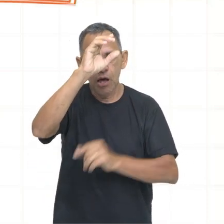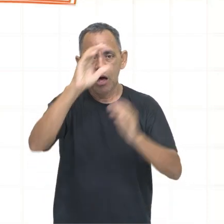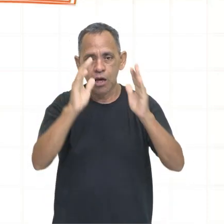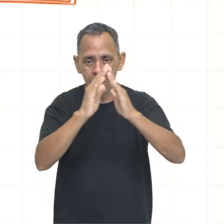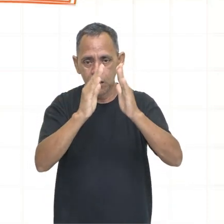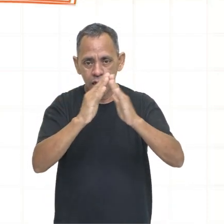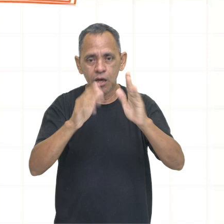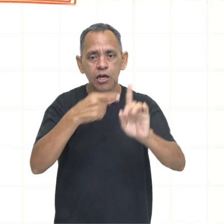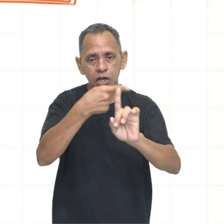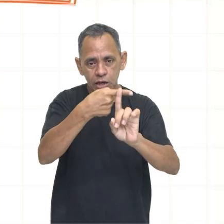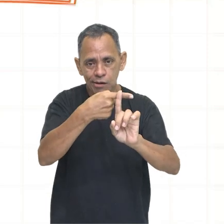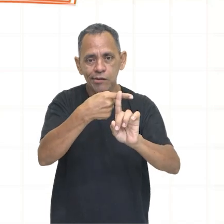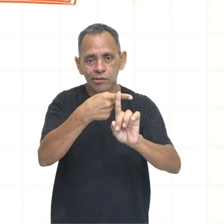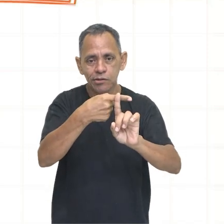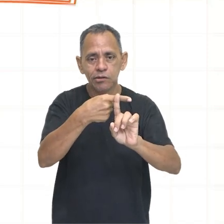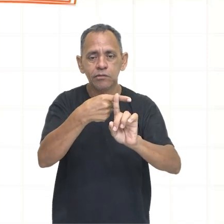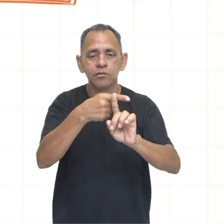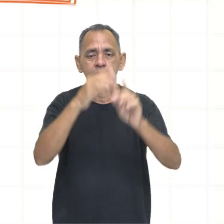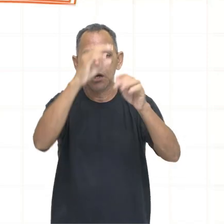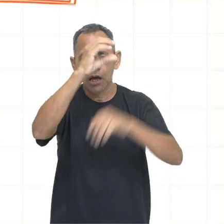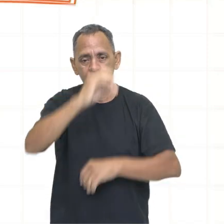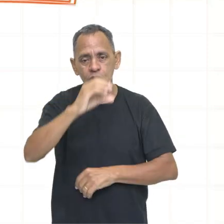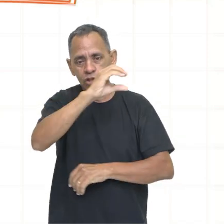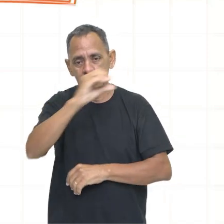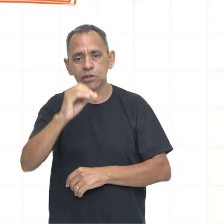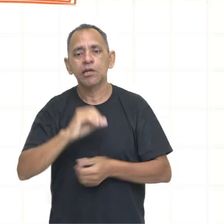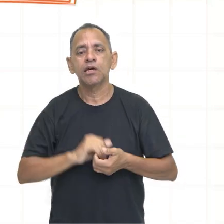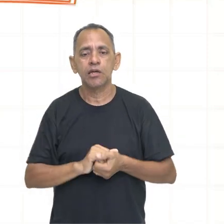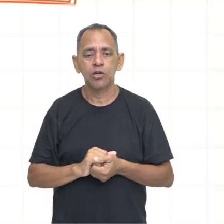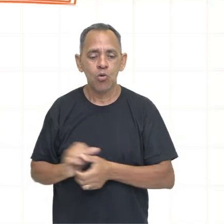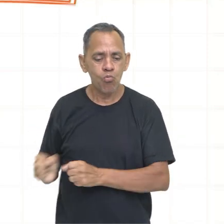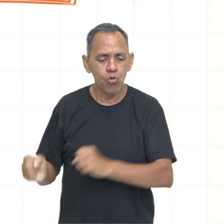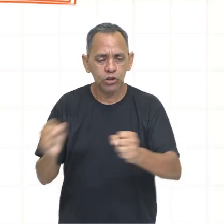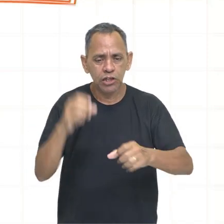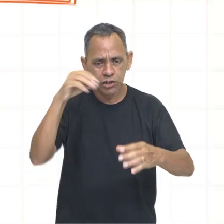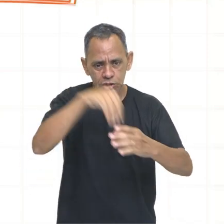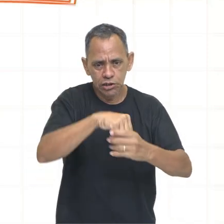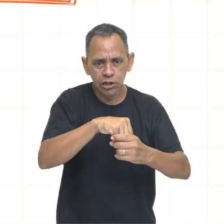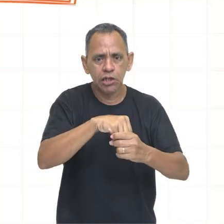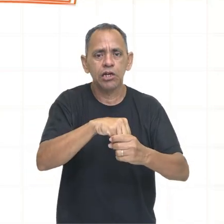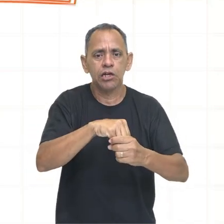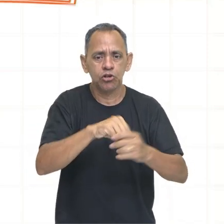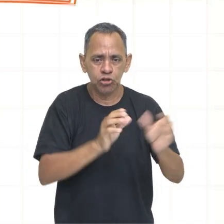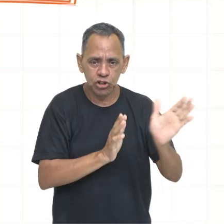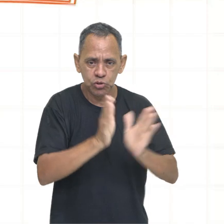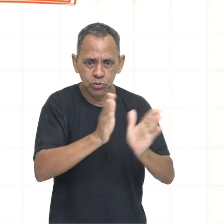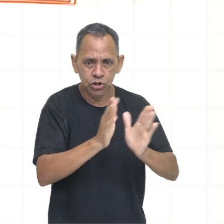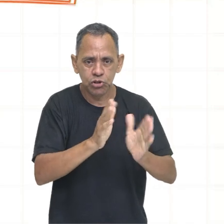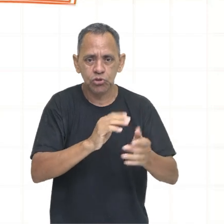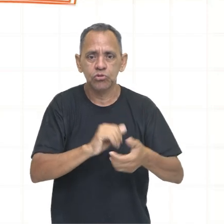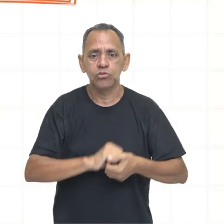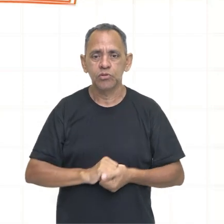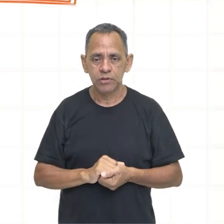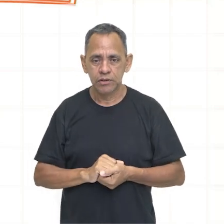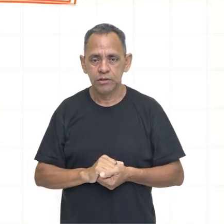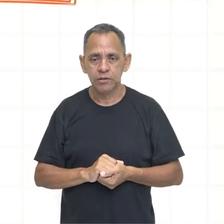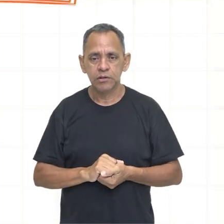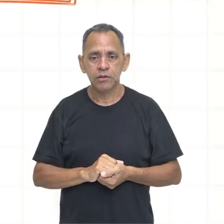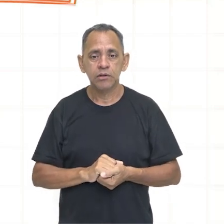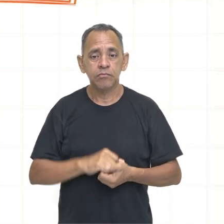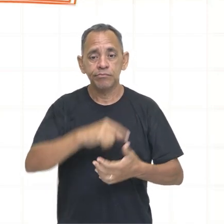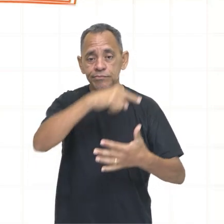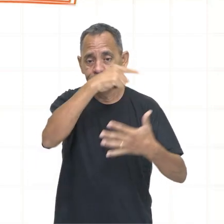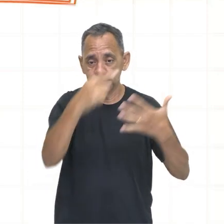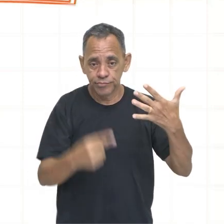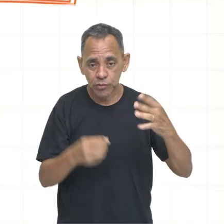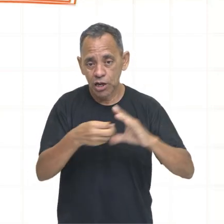ali amplos poderes dentro da Itália, que é justamente o Vaticano. Dentro do fascismo, nós temos os seus membros, que